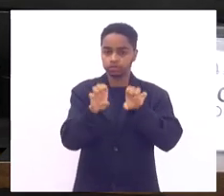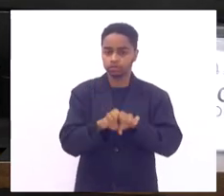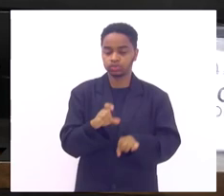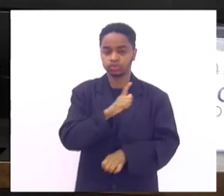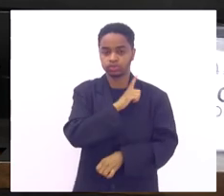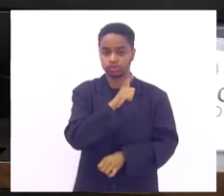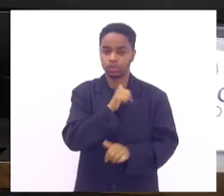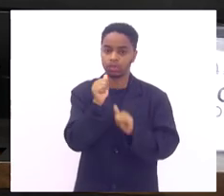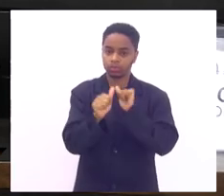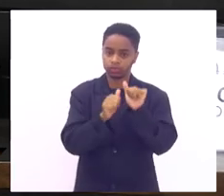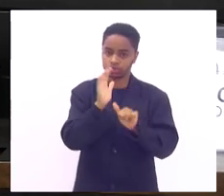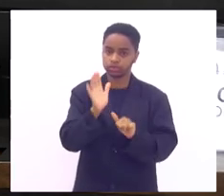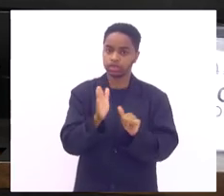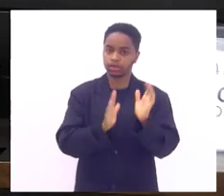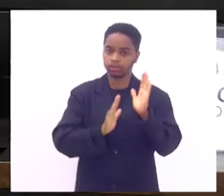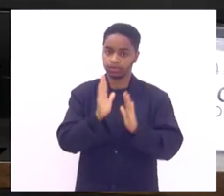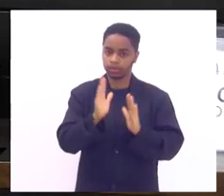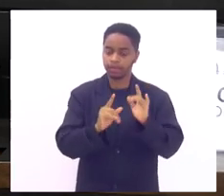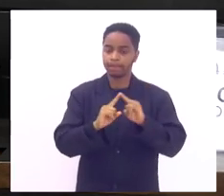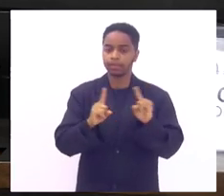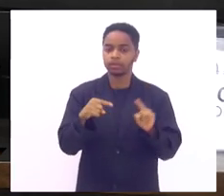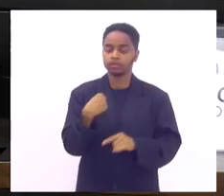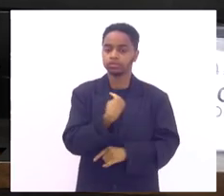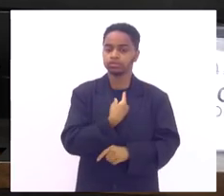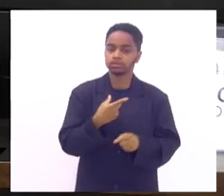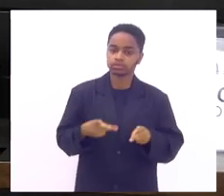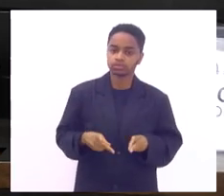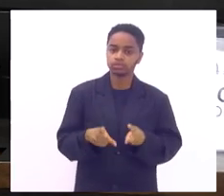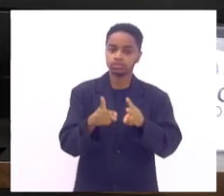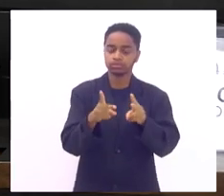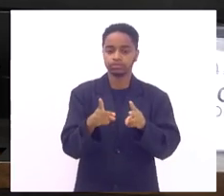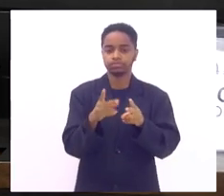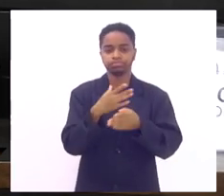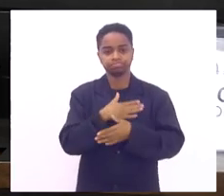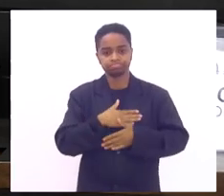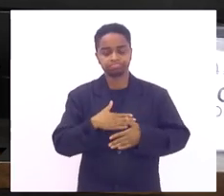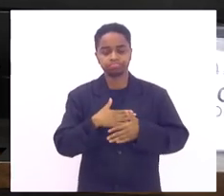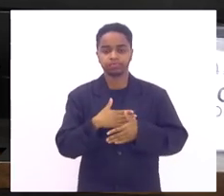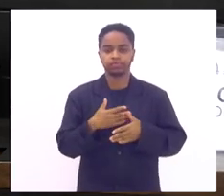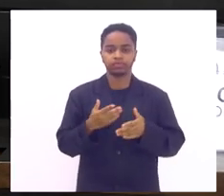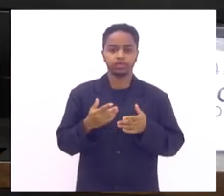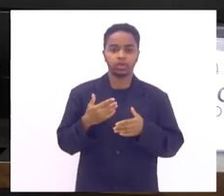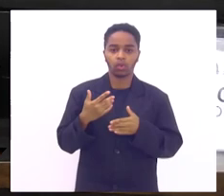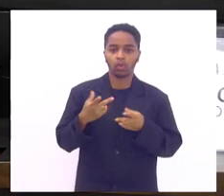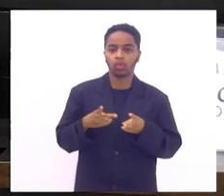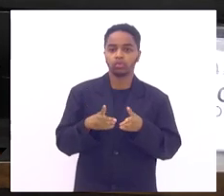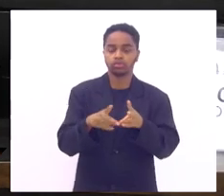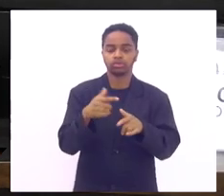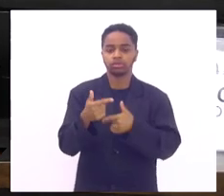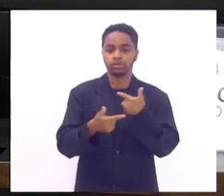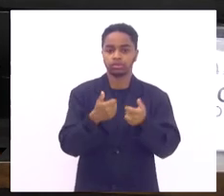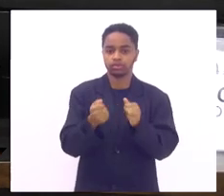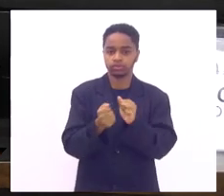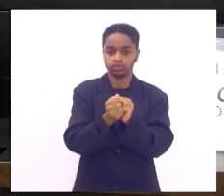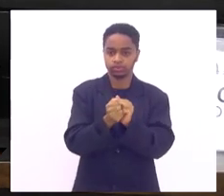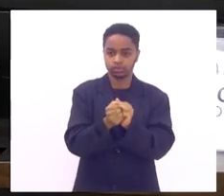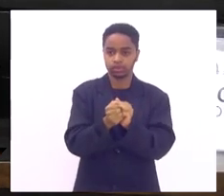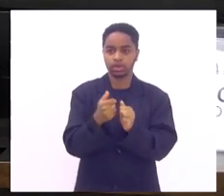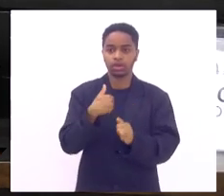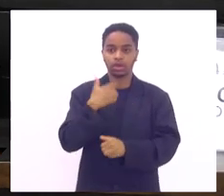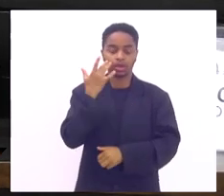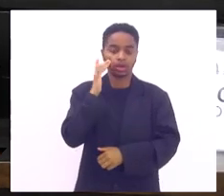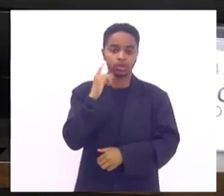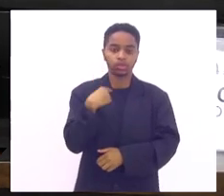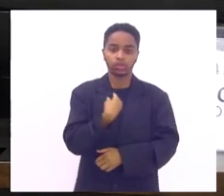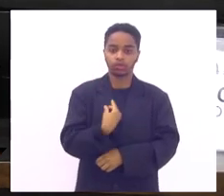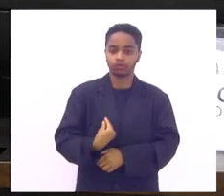mudaram nesses últimos tempos, mas a gente continua sendo prestigiado e a gente continua caminhando juntos. Por isso que eu acho que a gente vive esse